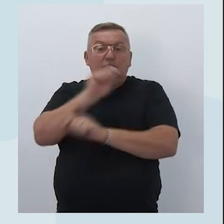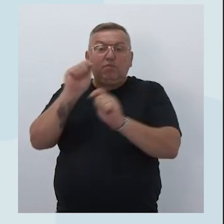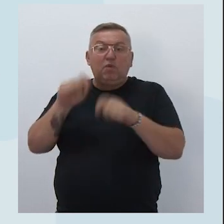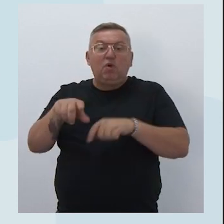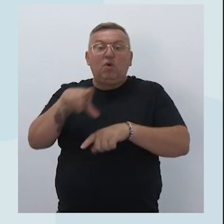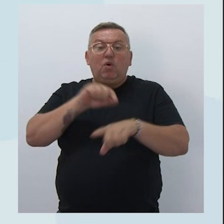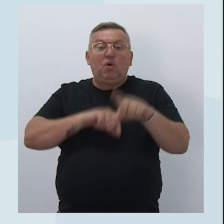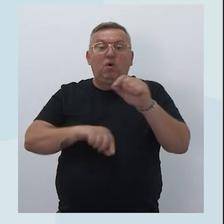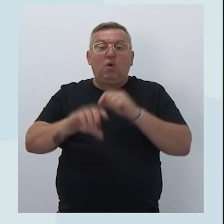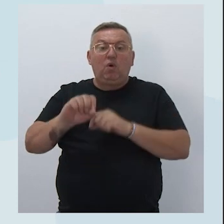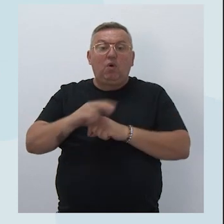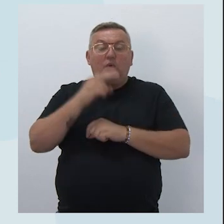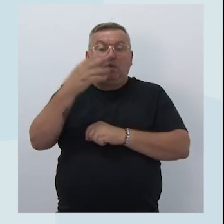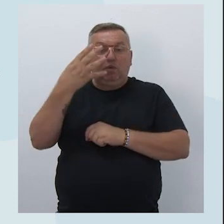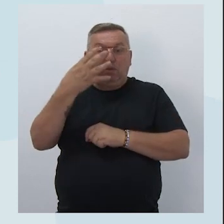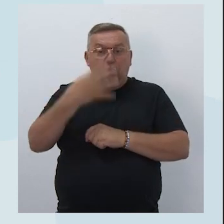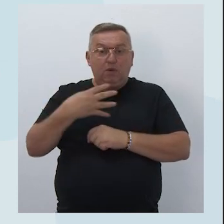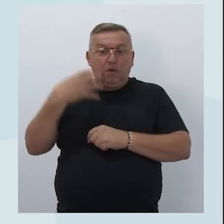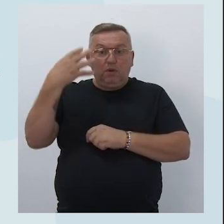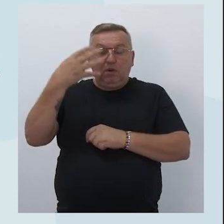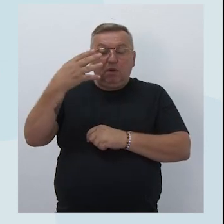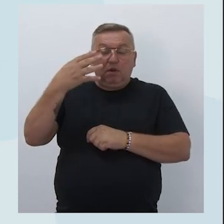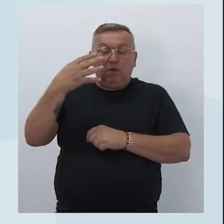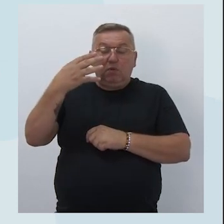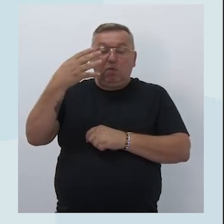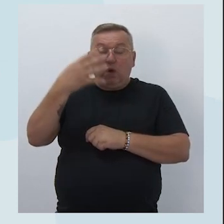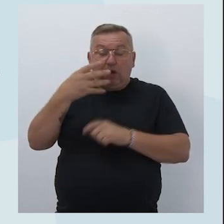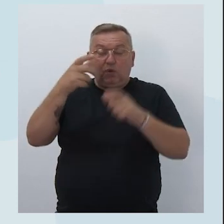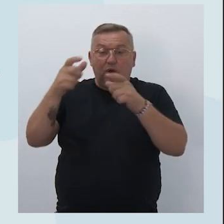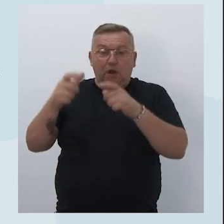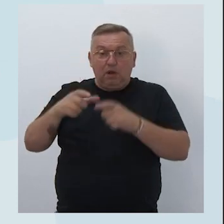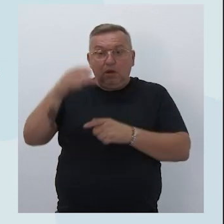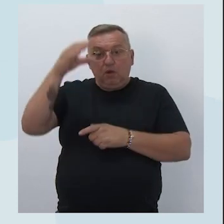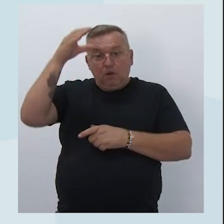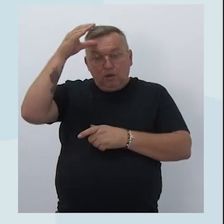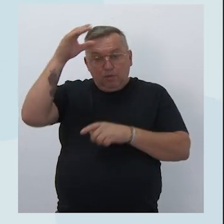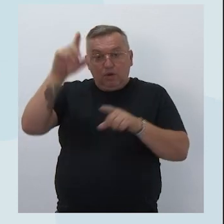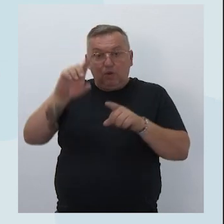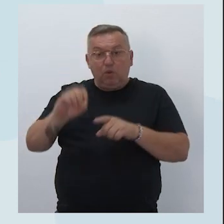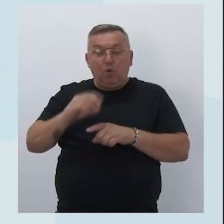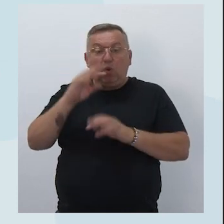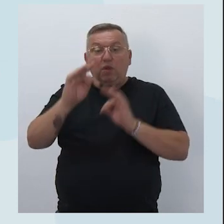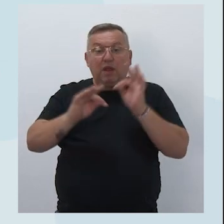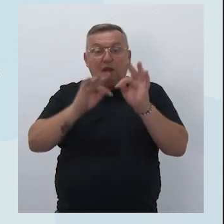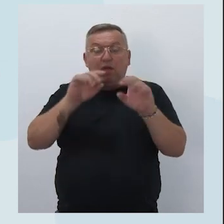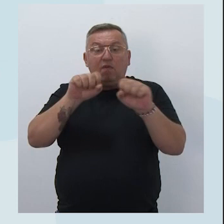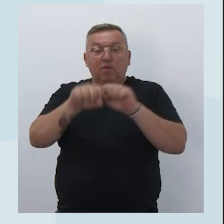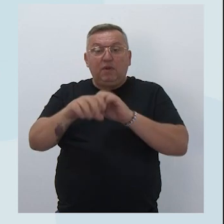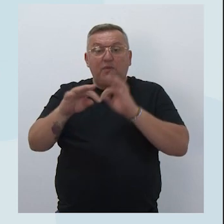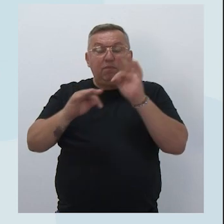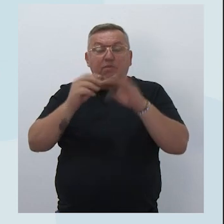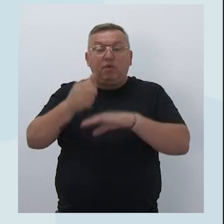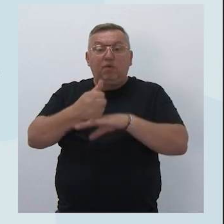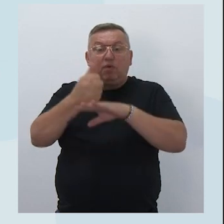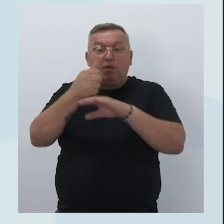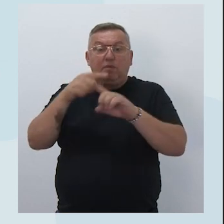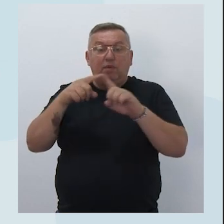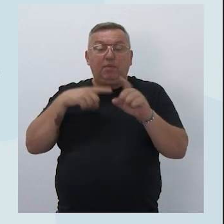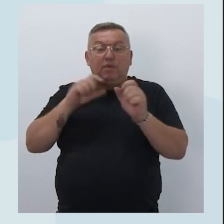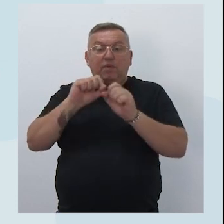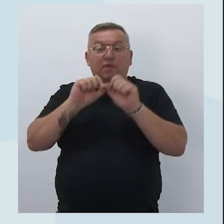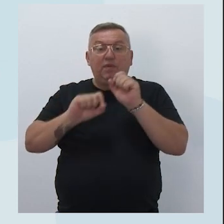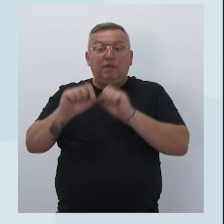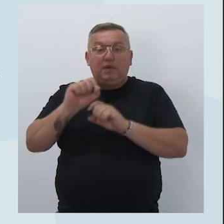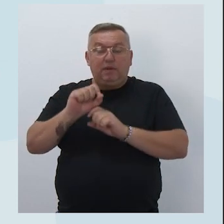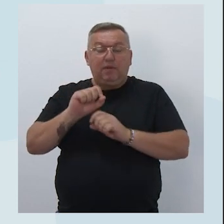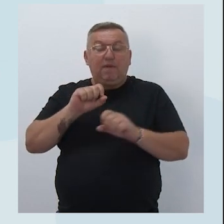optar ou pelas quatro áreas do conhecimento ou ainda pelo técnico, formação técnica e profissional, para cursar seu